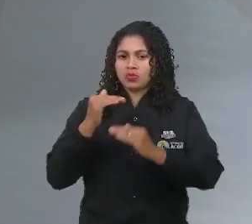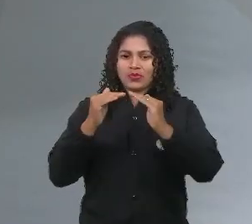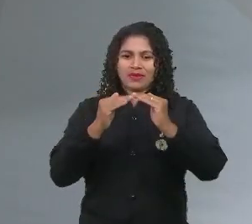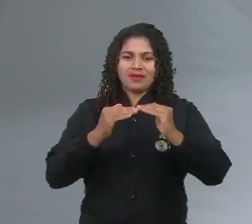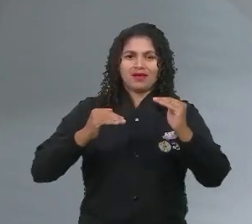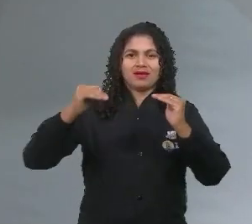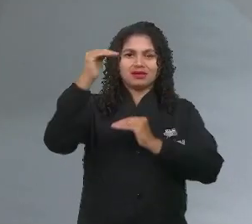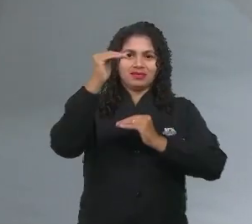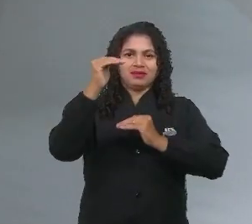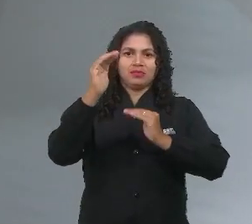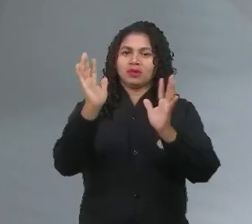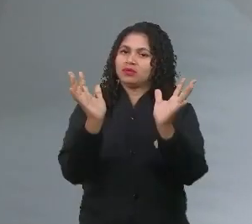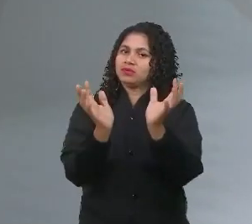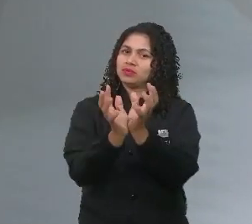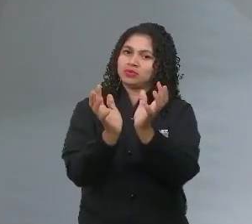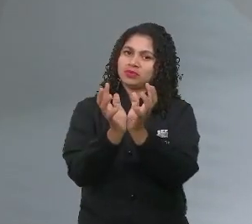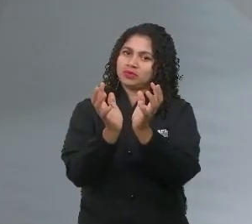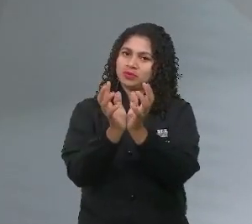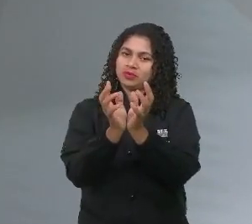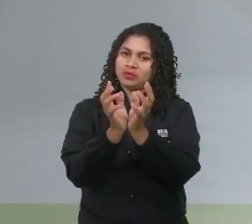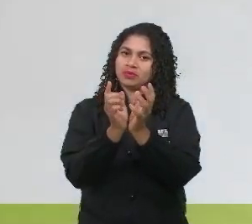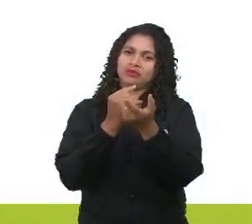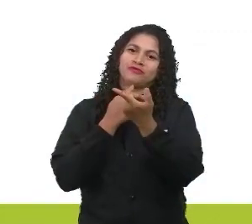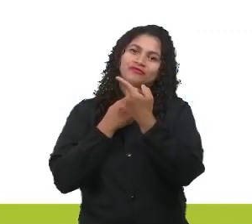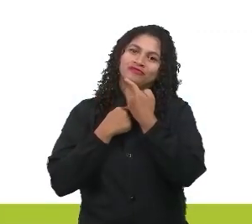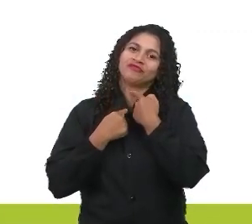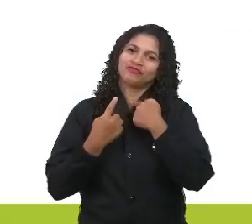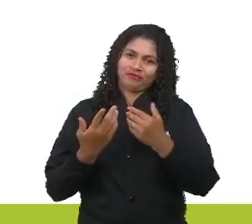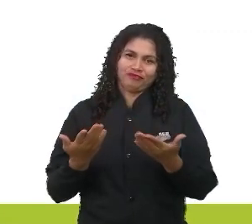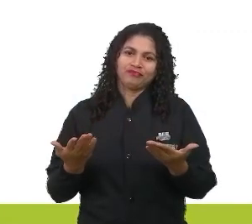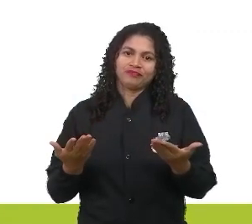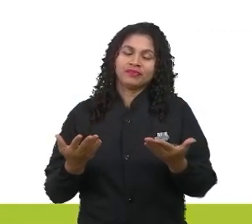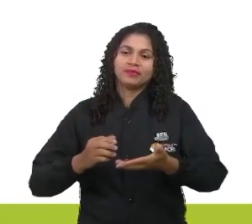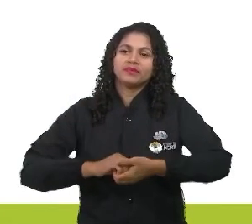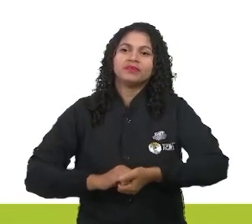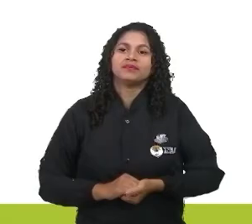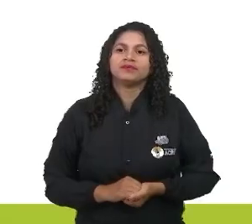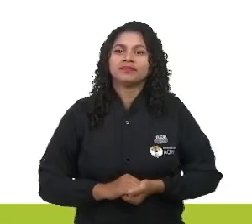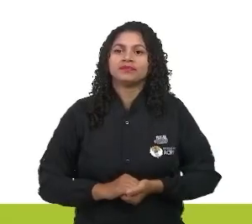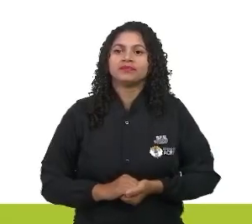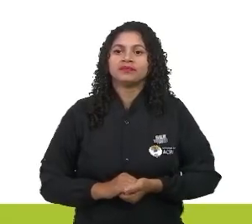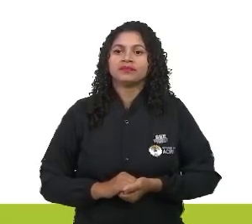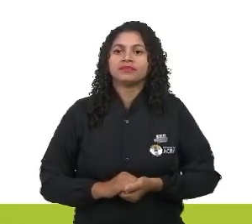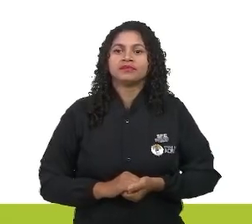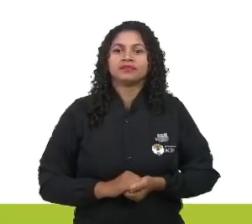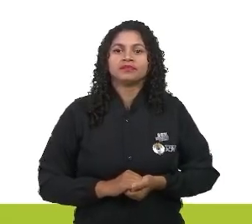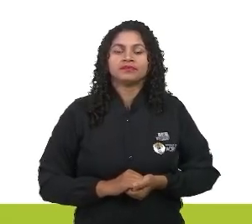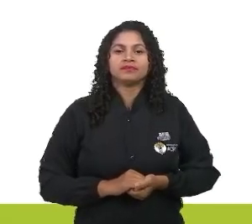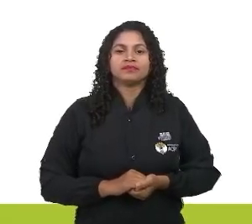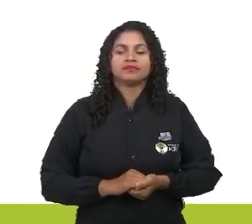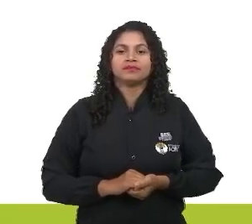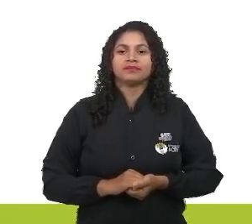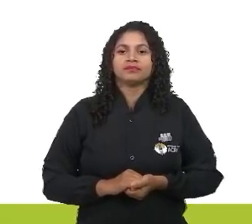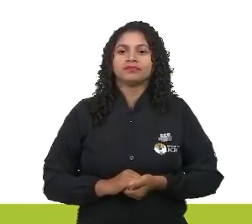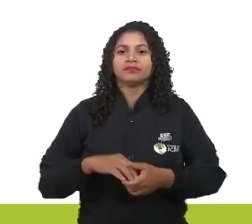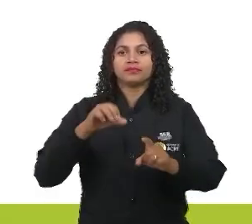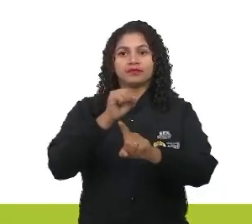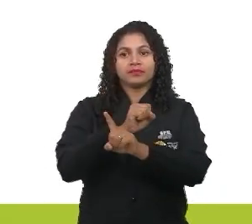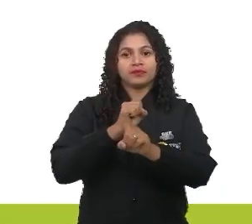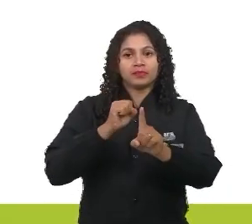coletividade. Vamos para o comando da questão e as possibilidades de resposta? Nas